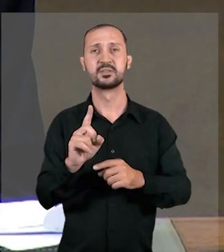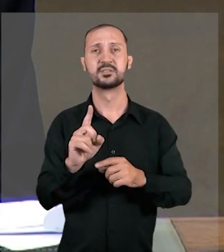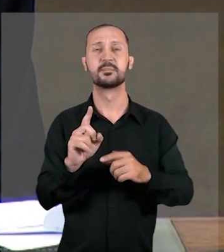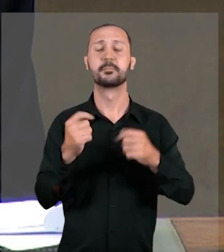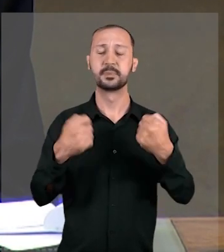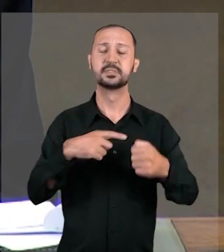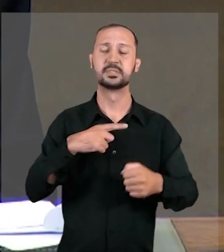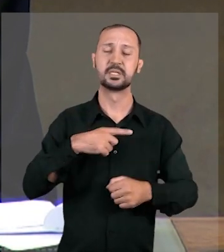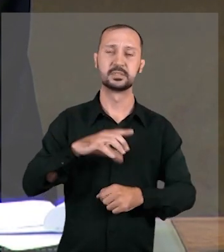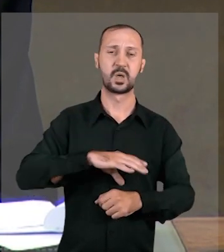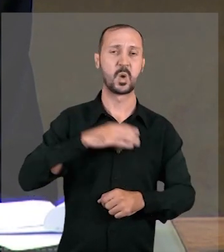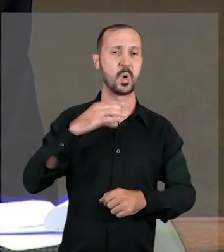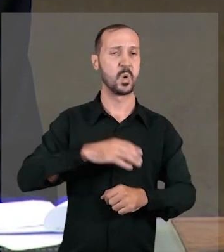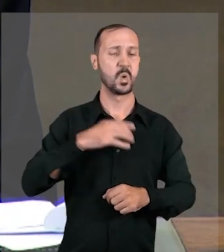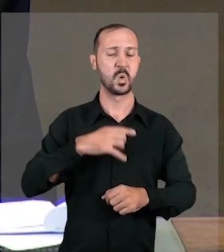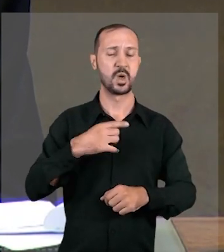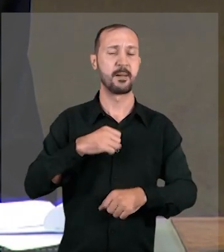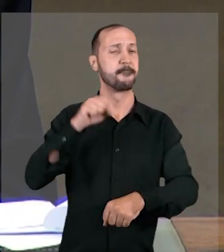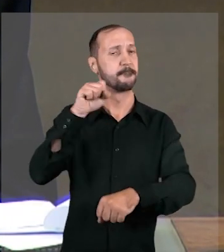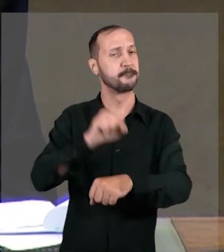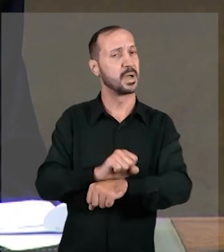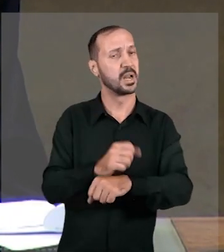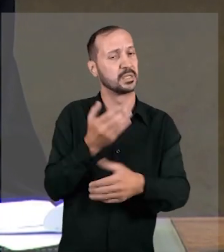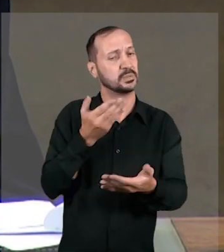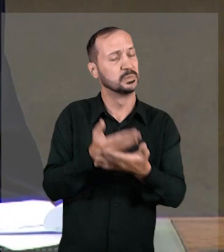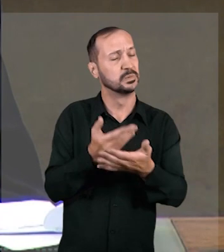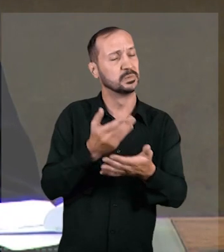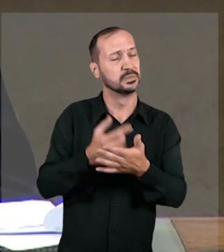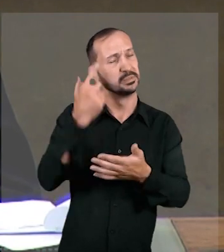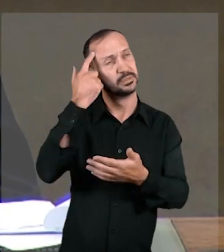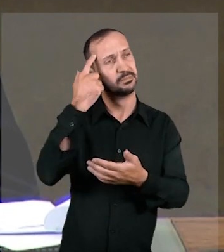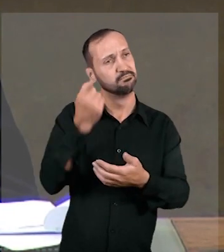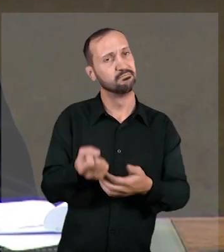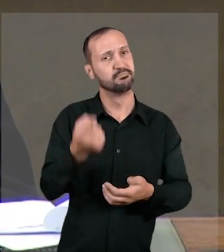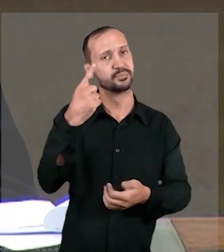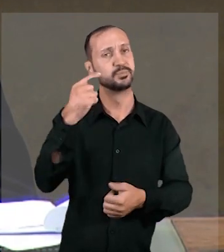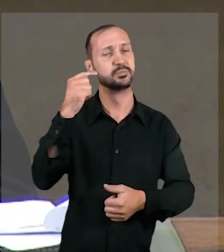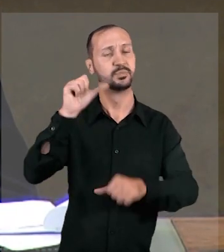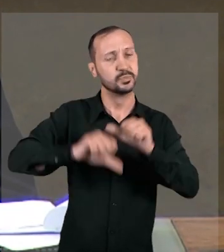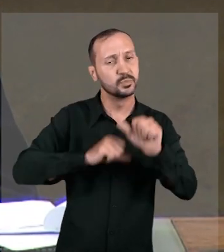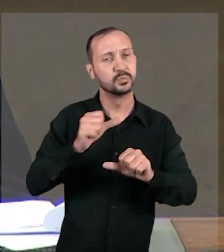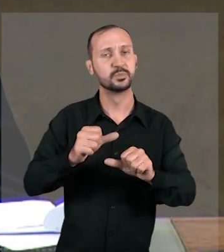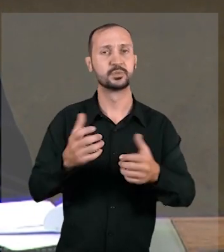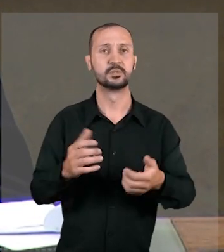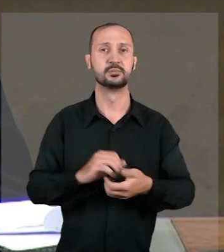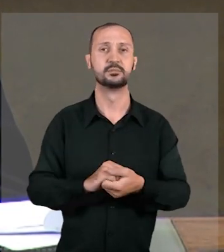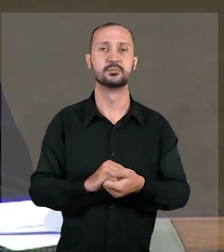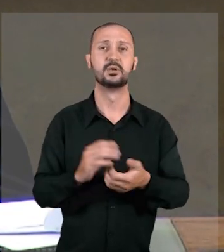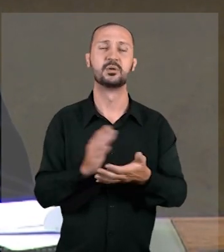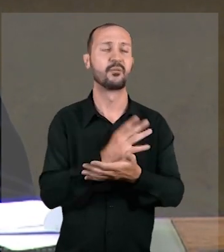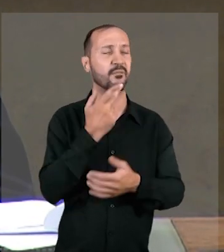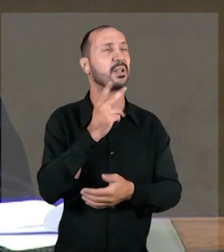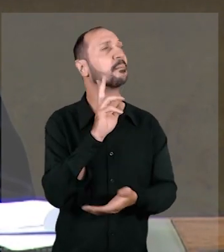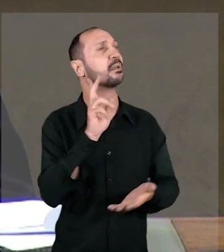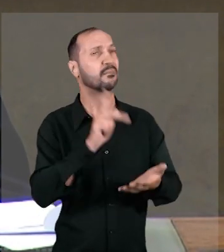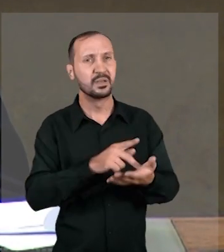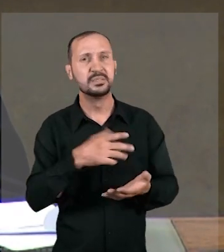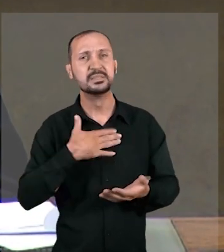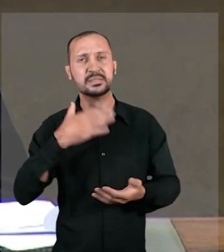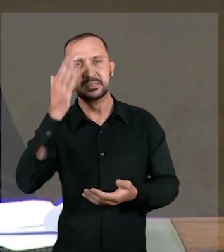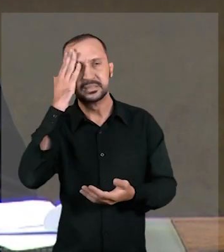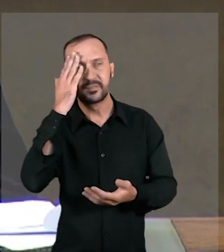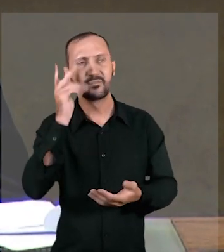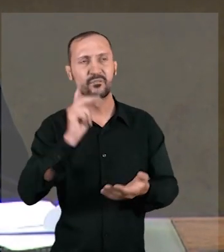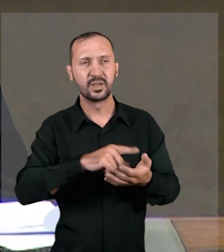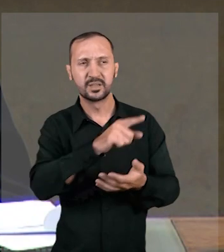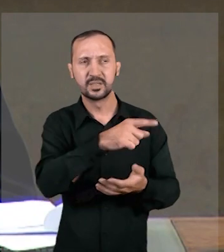tem que corajosamente diagnosticar e tomar a decisão transformadora. Alguém dirá, você tem certeza absoluta